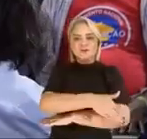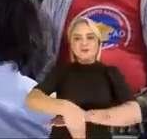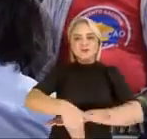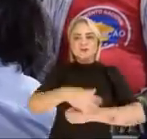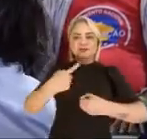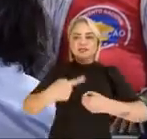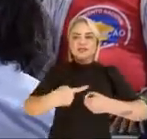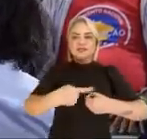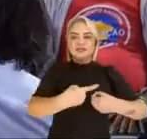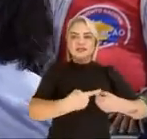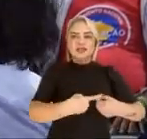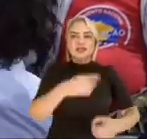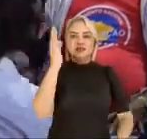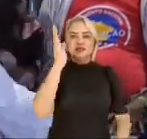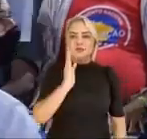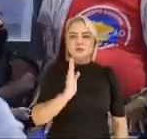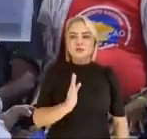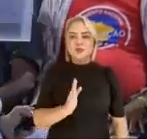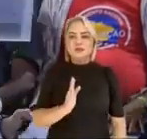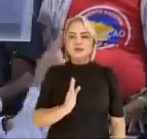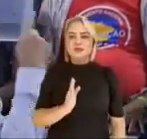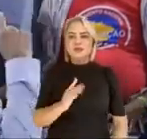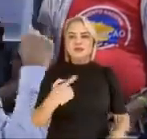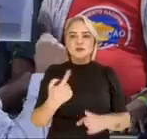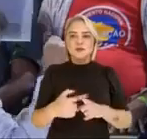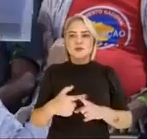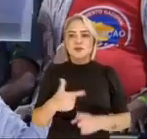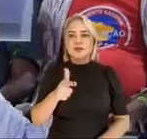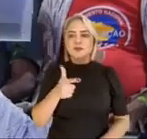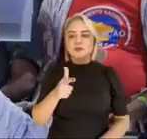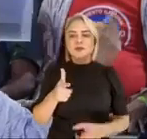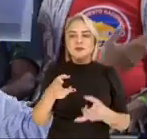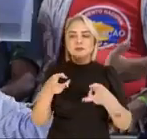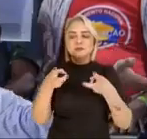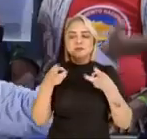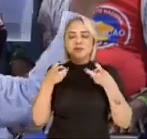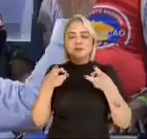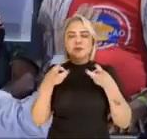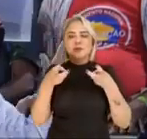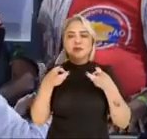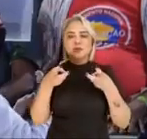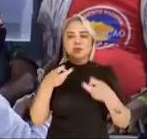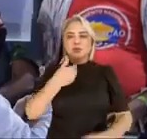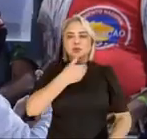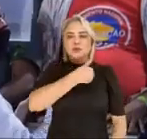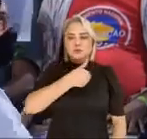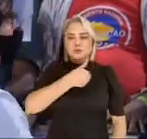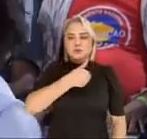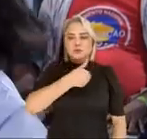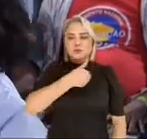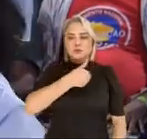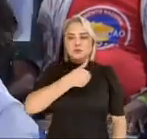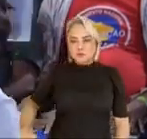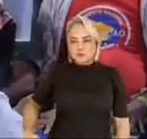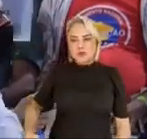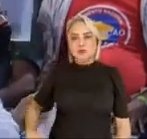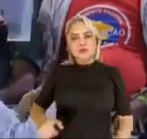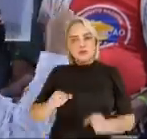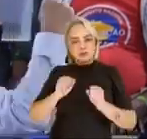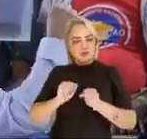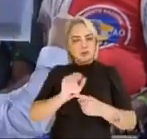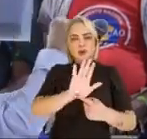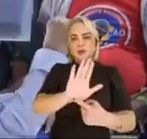Brasil, porque não tem perspectiva de um governo que possa ajudá-los